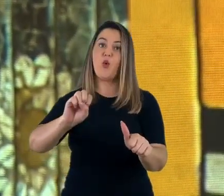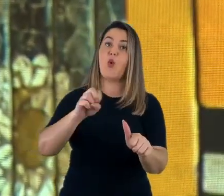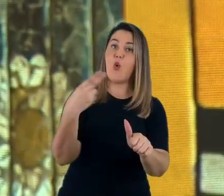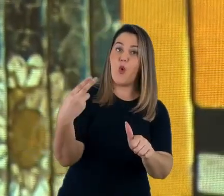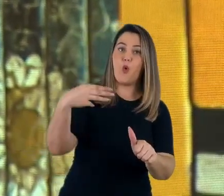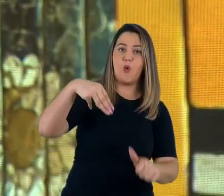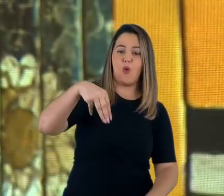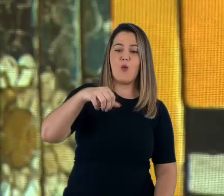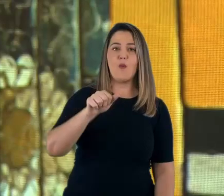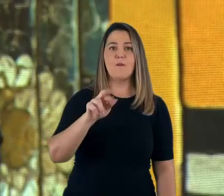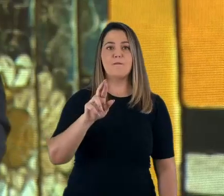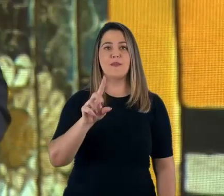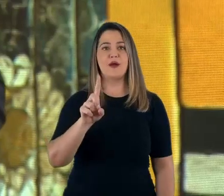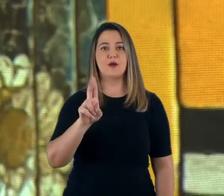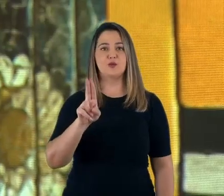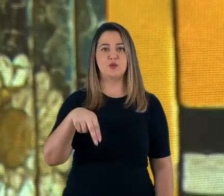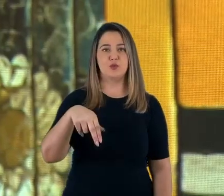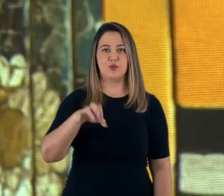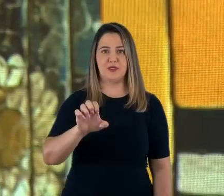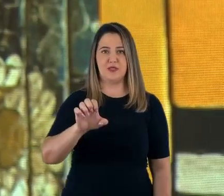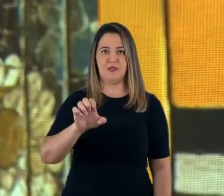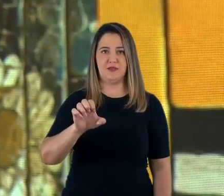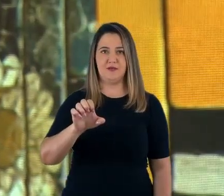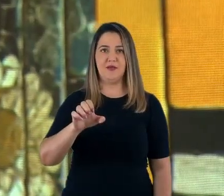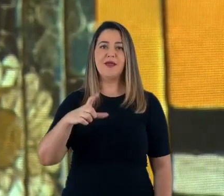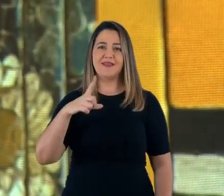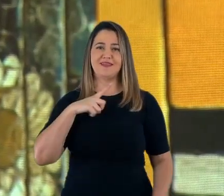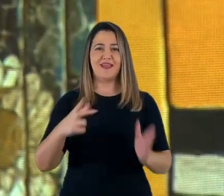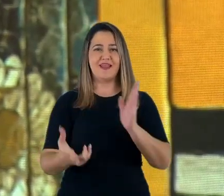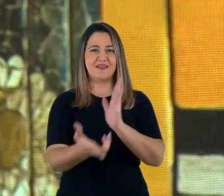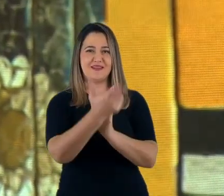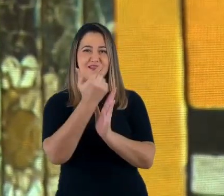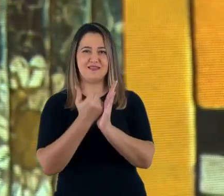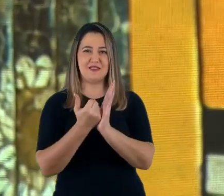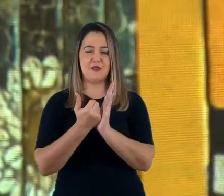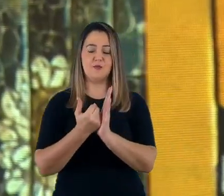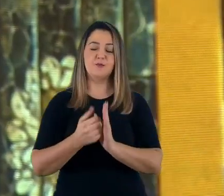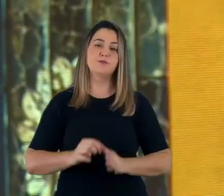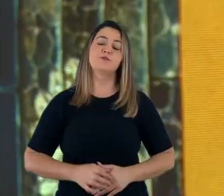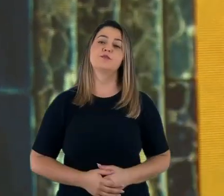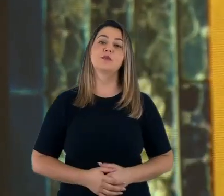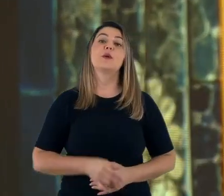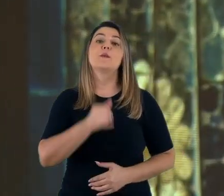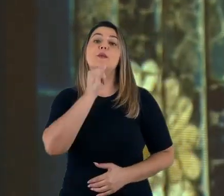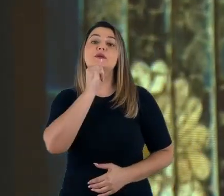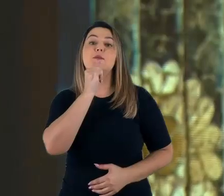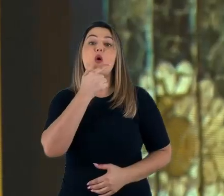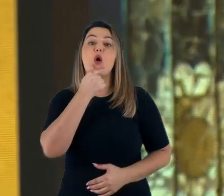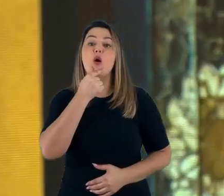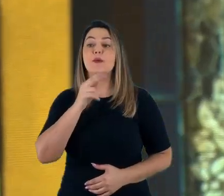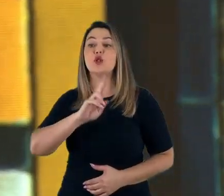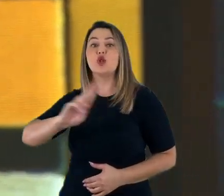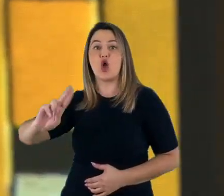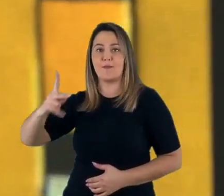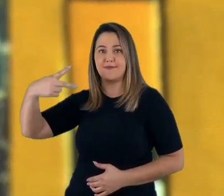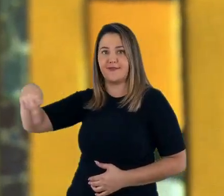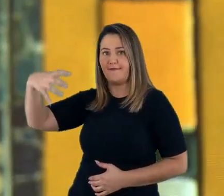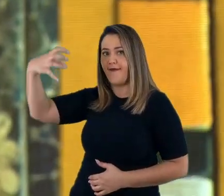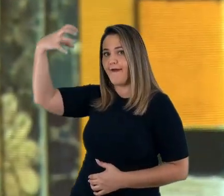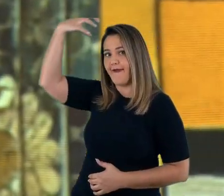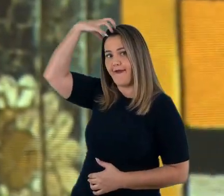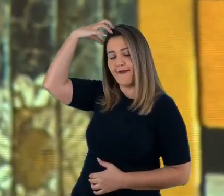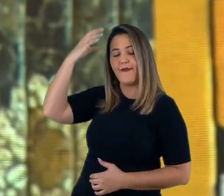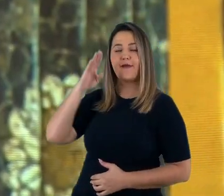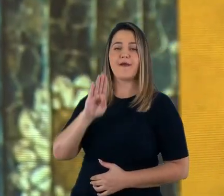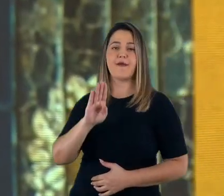Bel pisando na cabeça do dragão Tiamat. Belsazar, por exemplo, significa